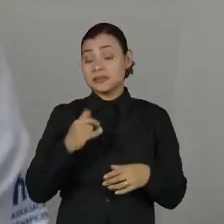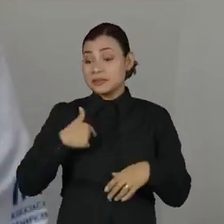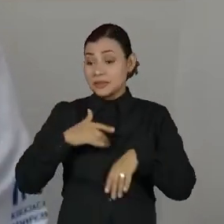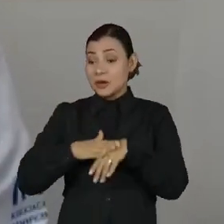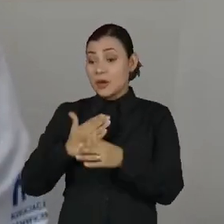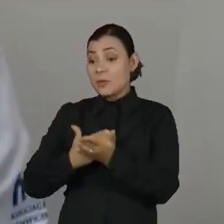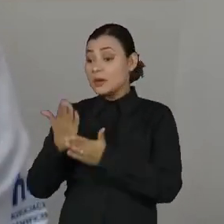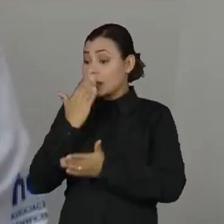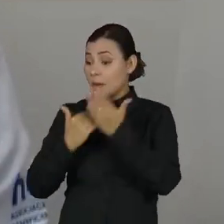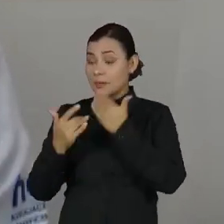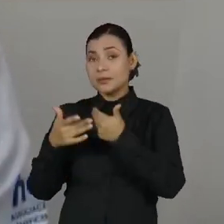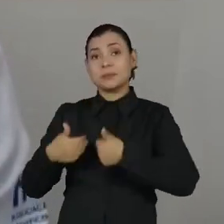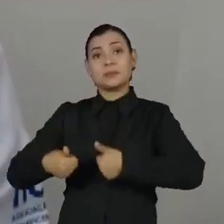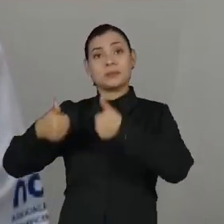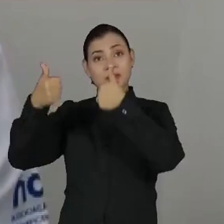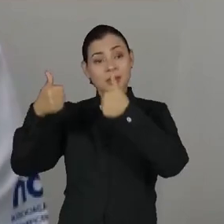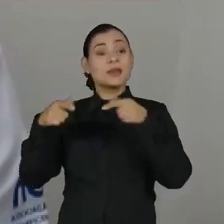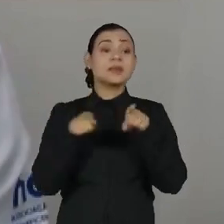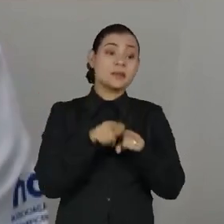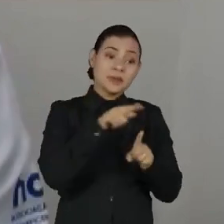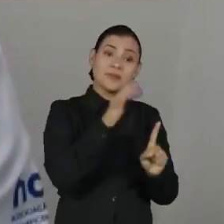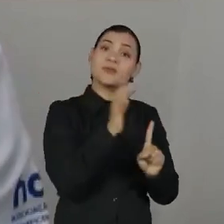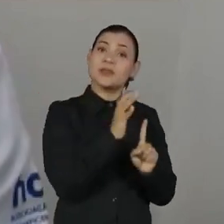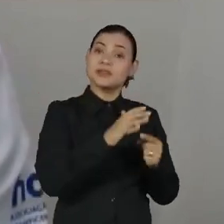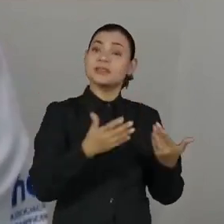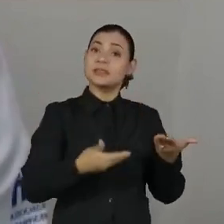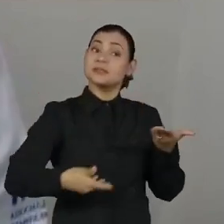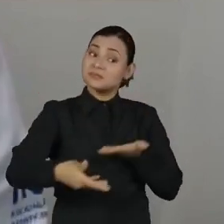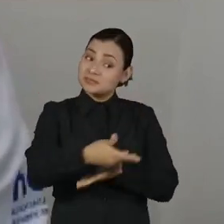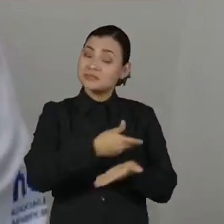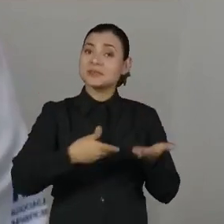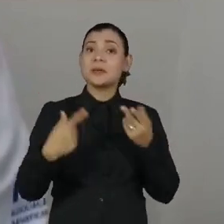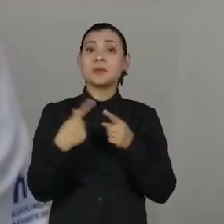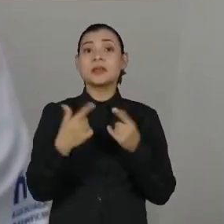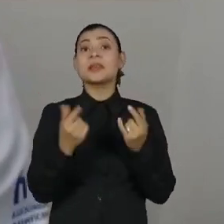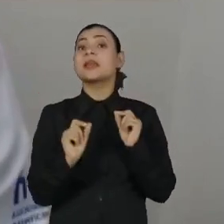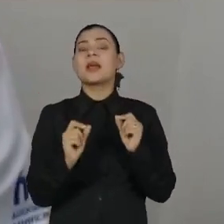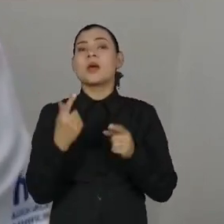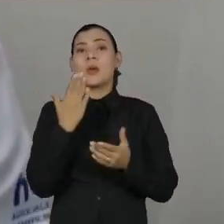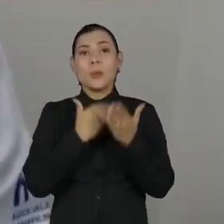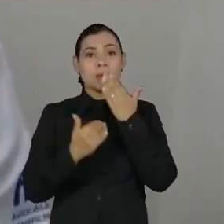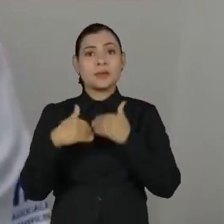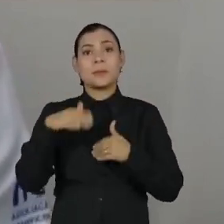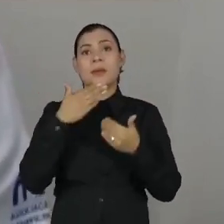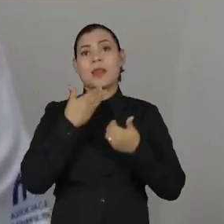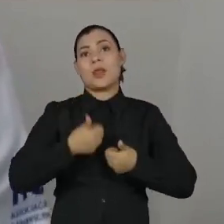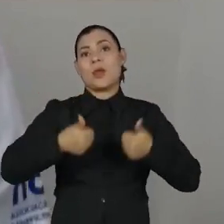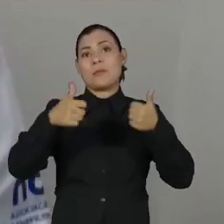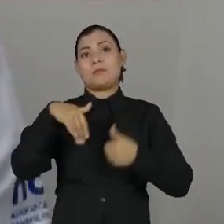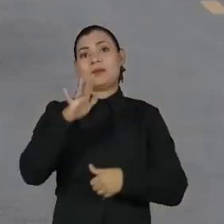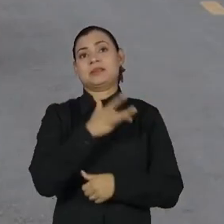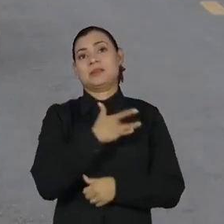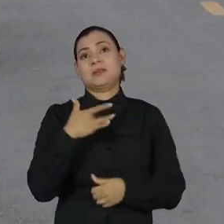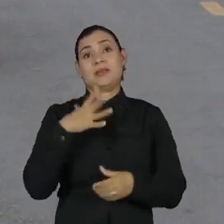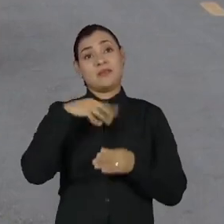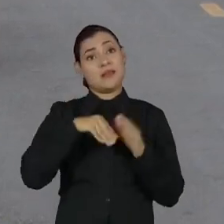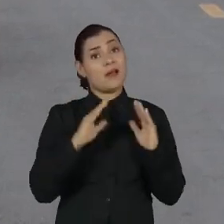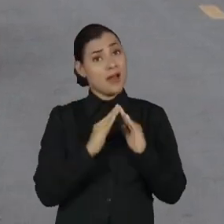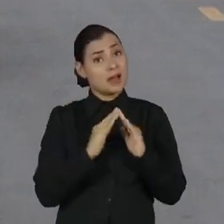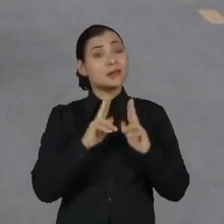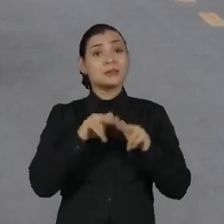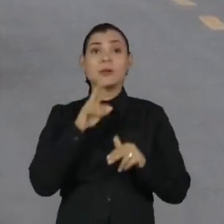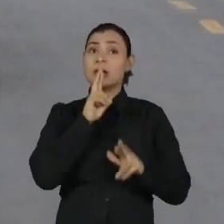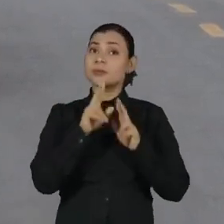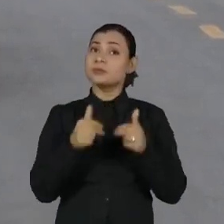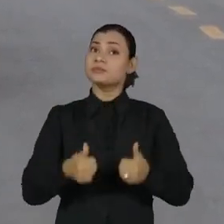se alimentar melhor, é provável que o outro comece a se alimentar melhor, porque vai ter a alimentação melhor, mais saudável em casa. Com